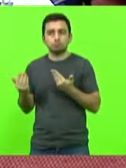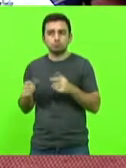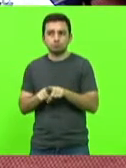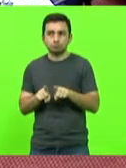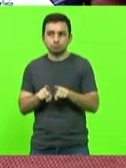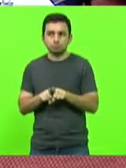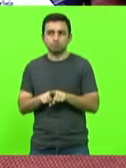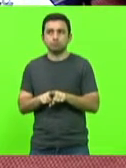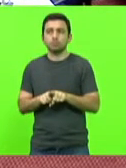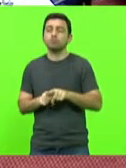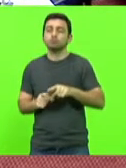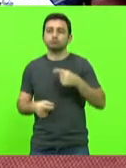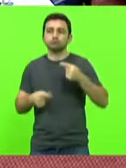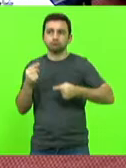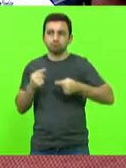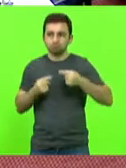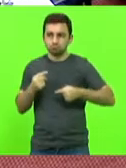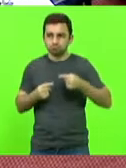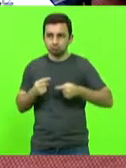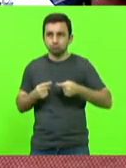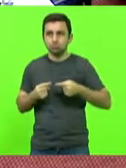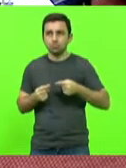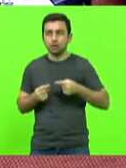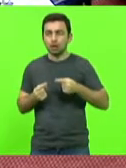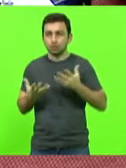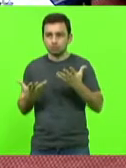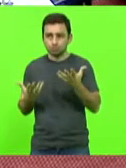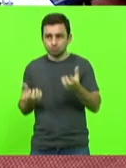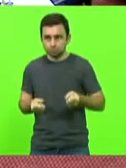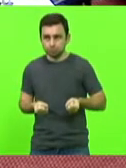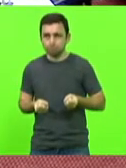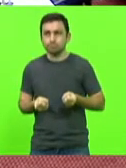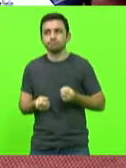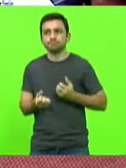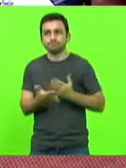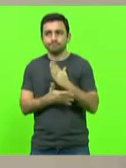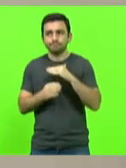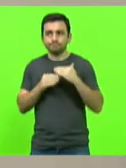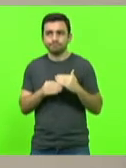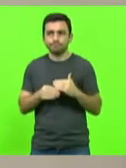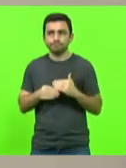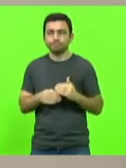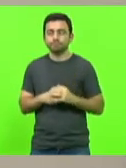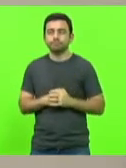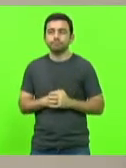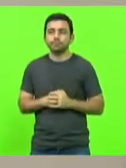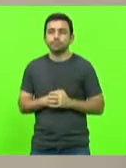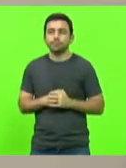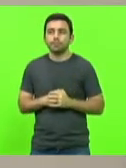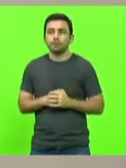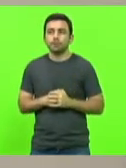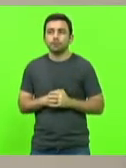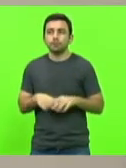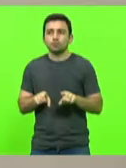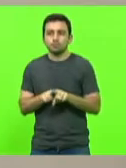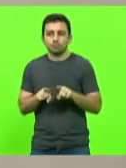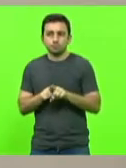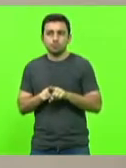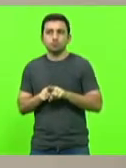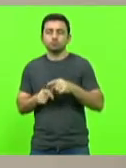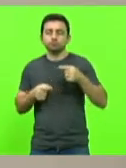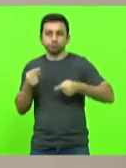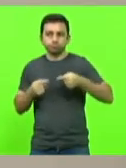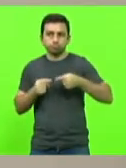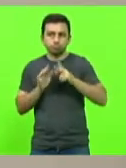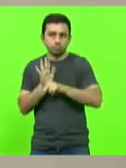em votação, deputados que aprovam, permaneçam como se encontram. Aprovado por unanimidade. Discussão e votação em turno único do projeto de